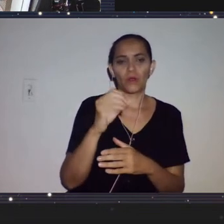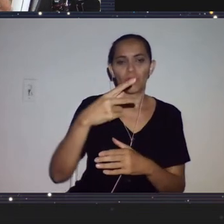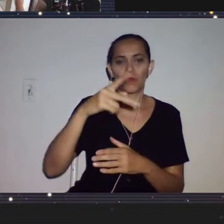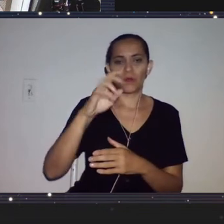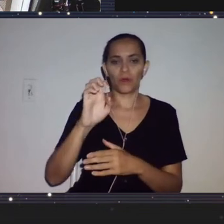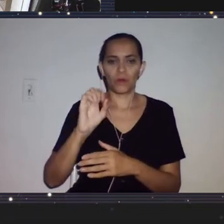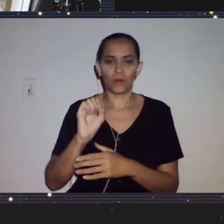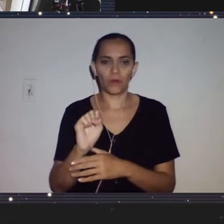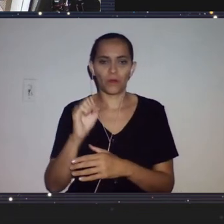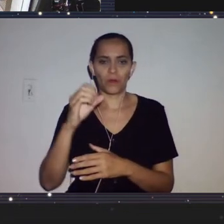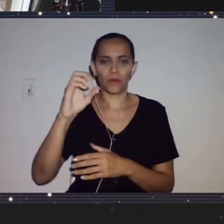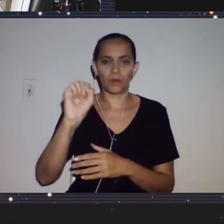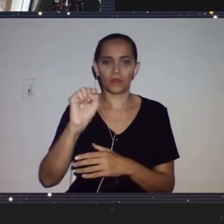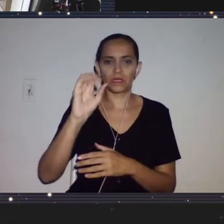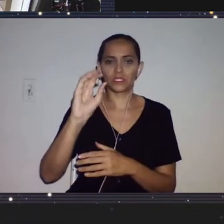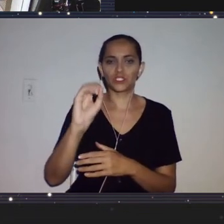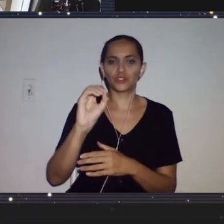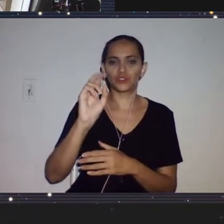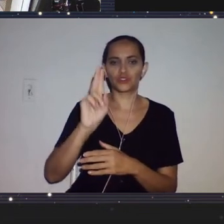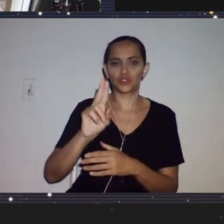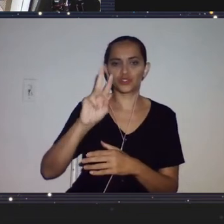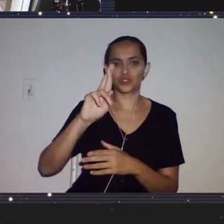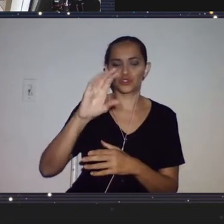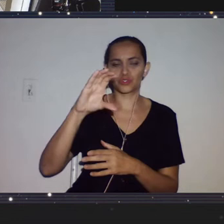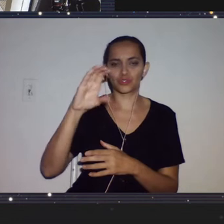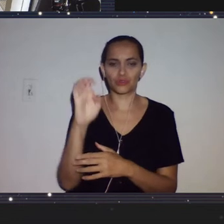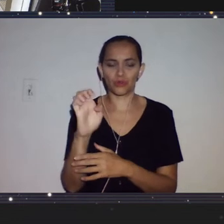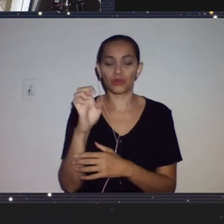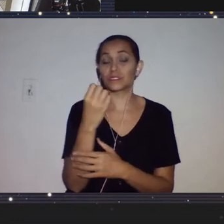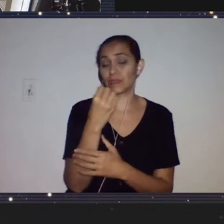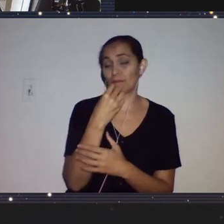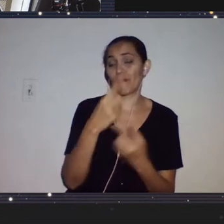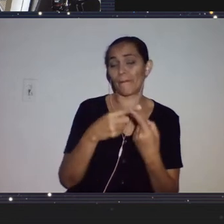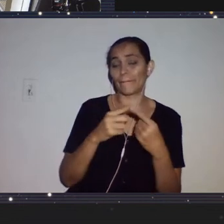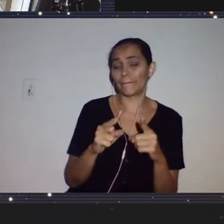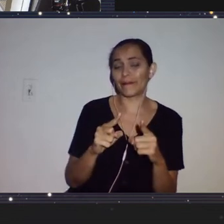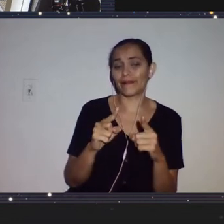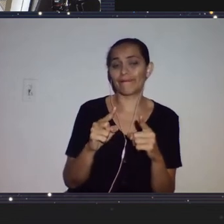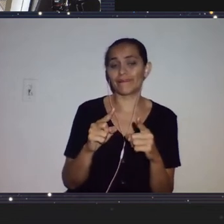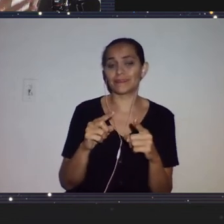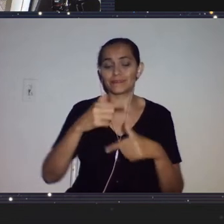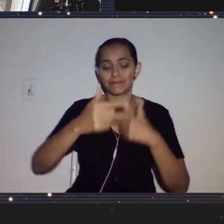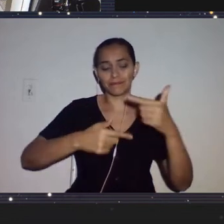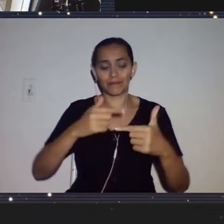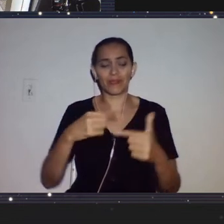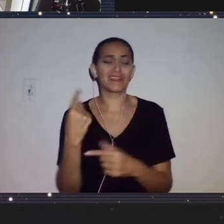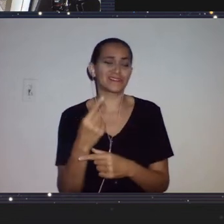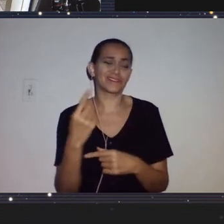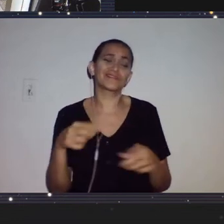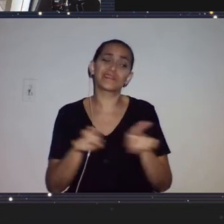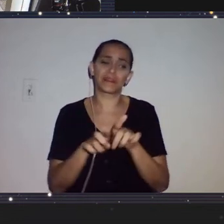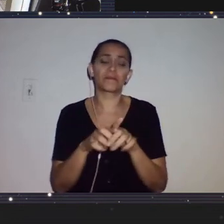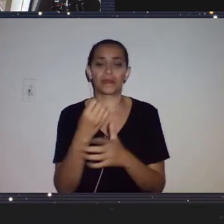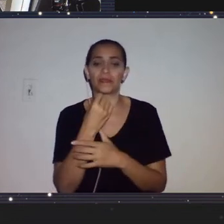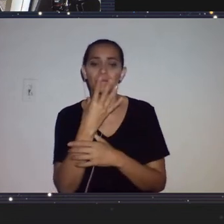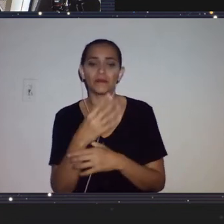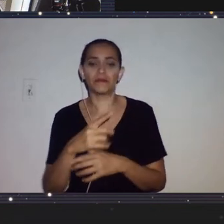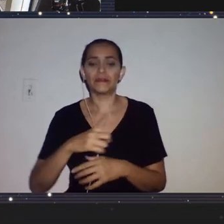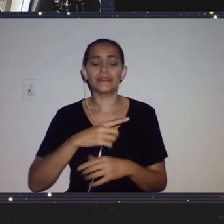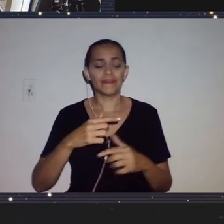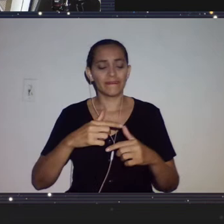para tal objetivo. Por exemplo, minha experiência na OpenMind. Então, a ideia era. Tinha vários projetos, tinha várias